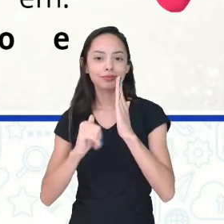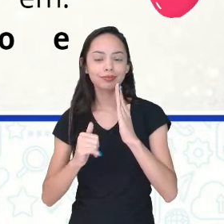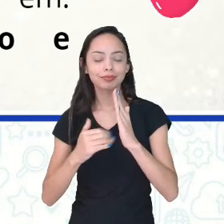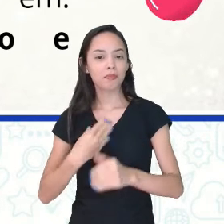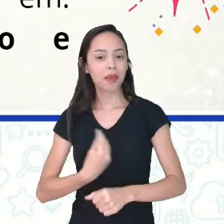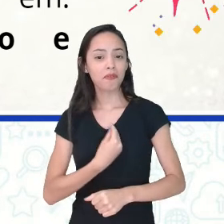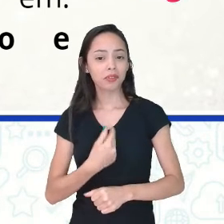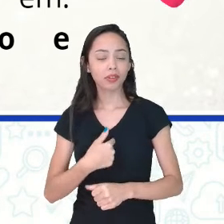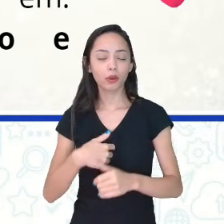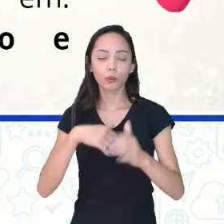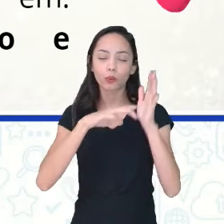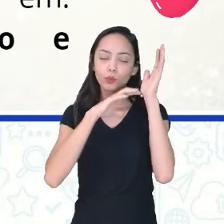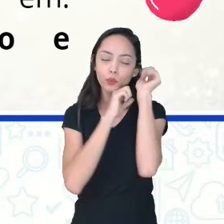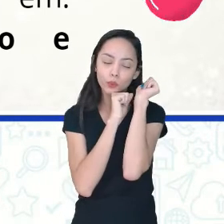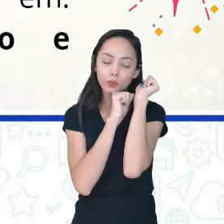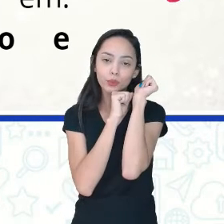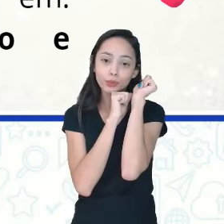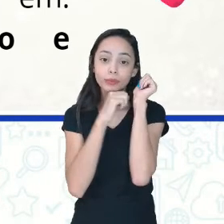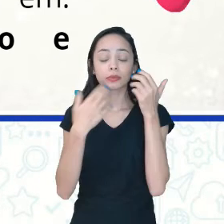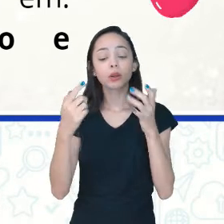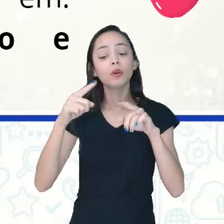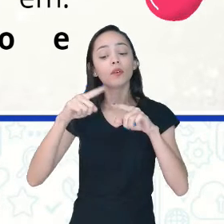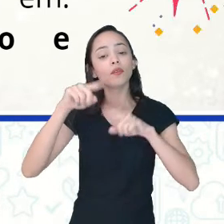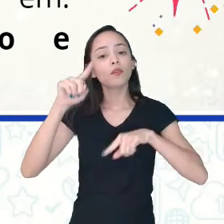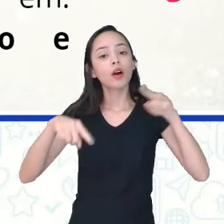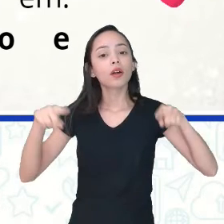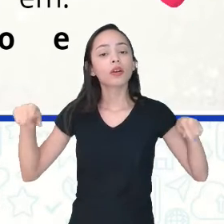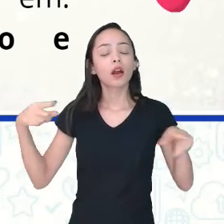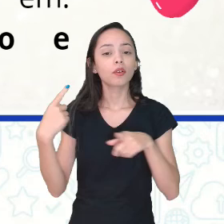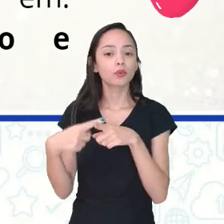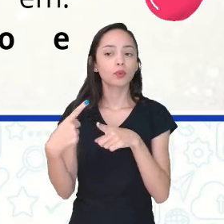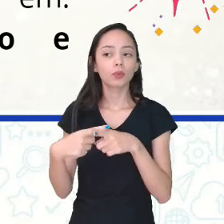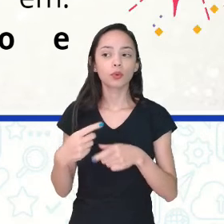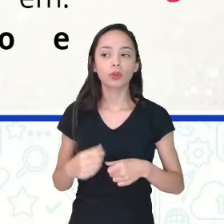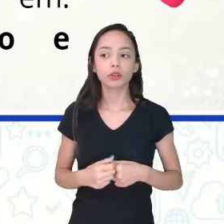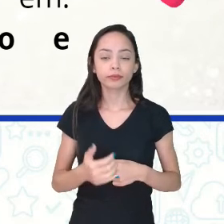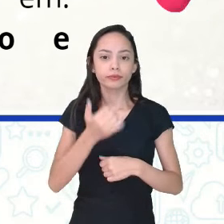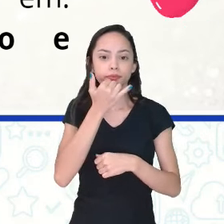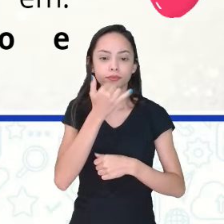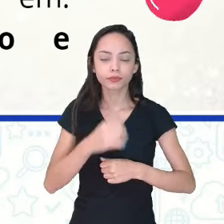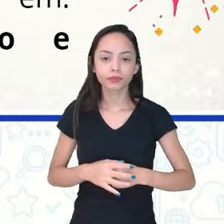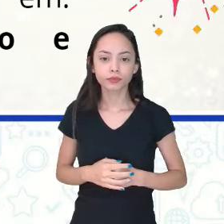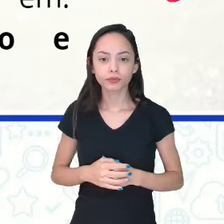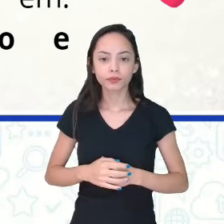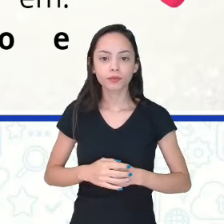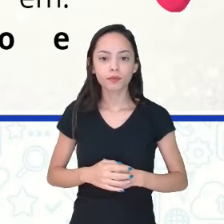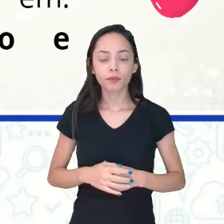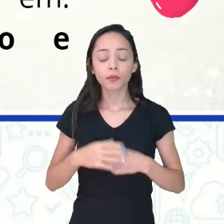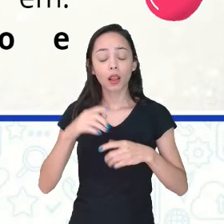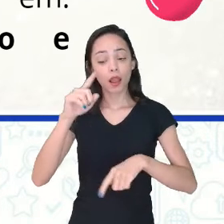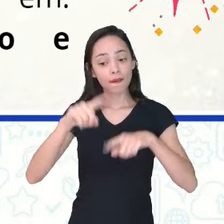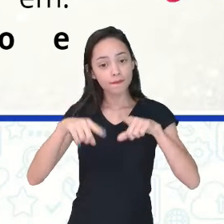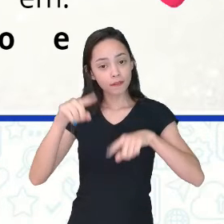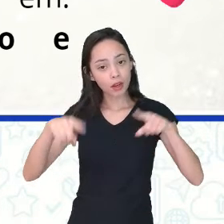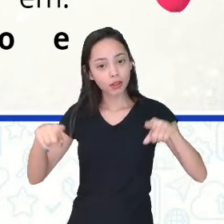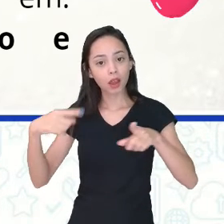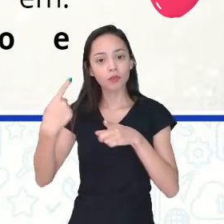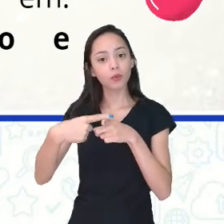Tá? E elas são variáveis por quê? Elas são variáveis, perdão, e por isso flexionam-se